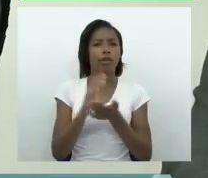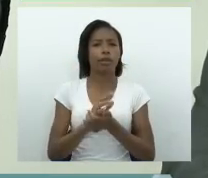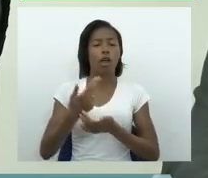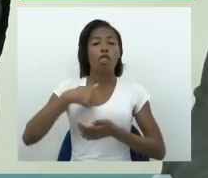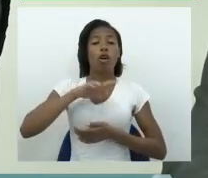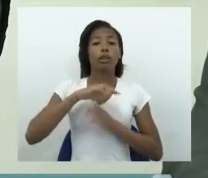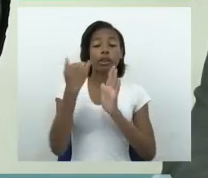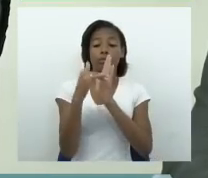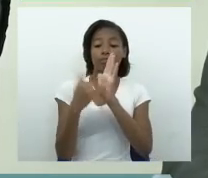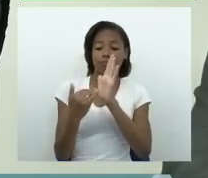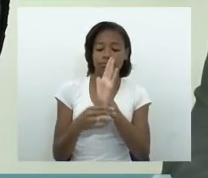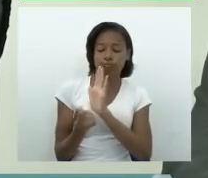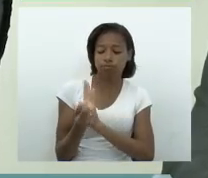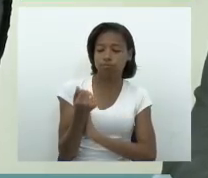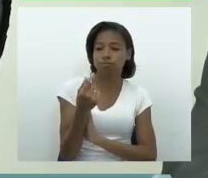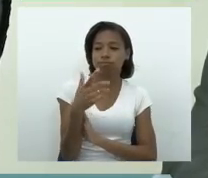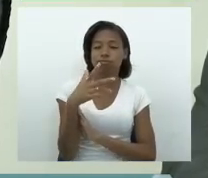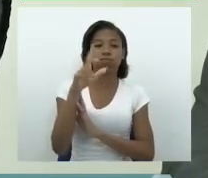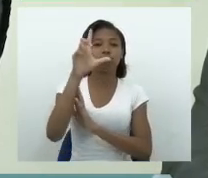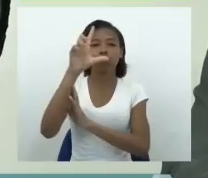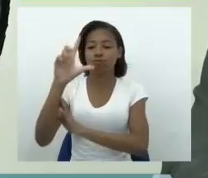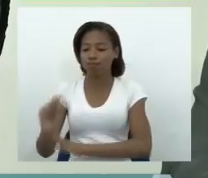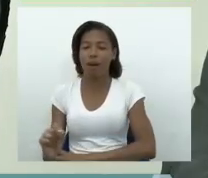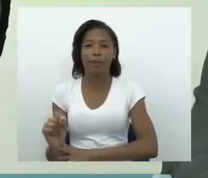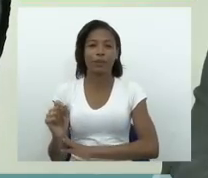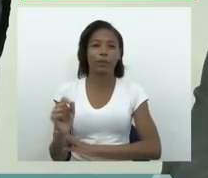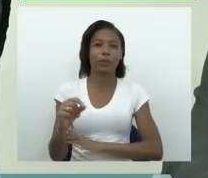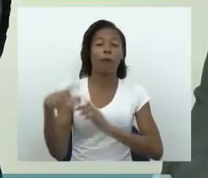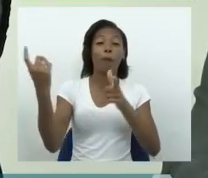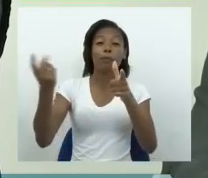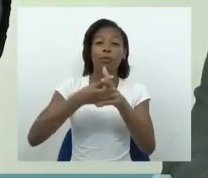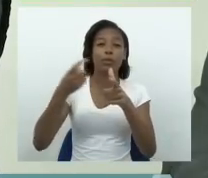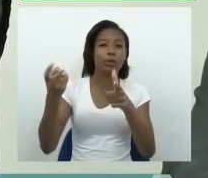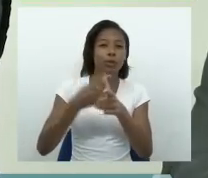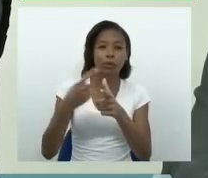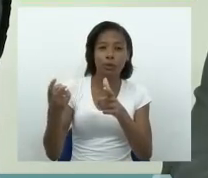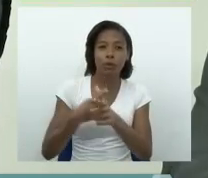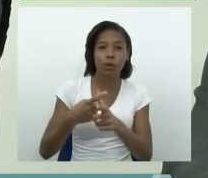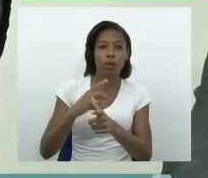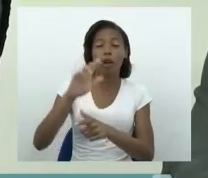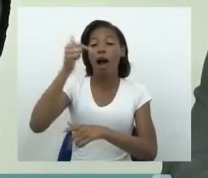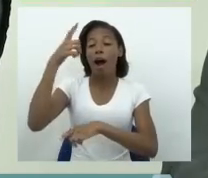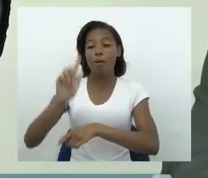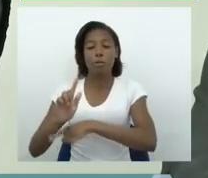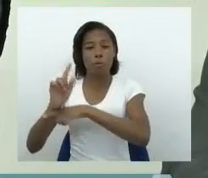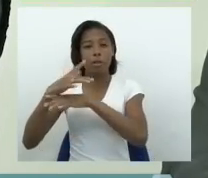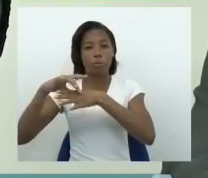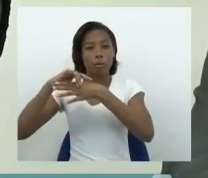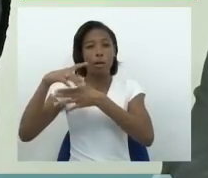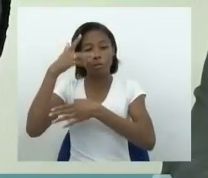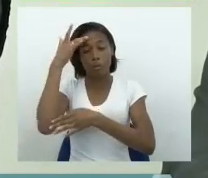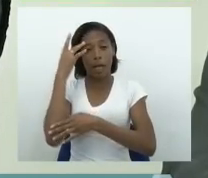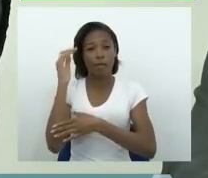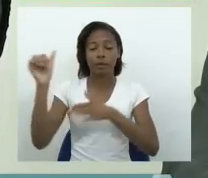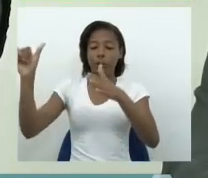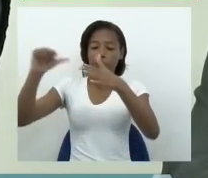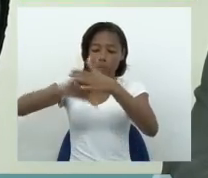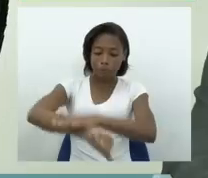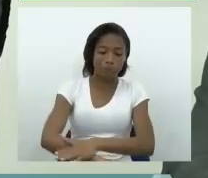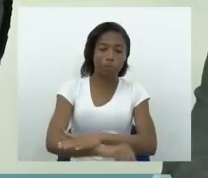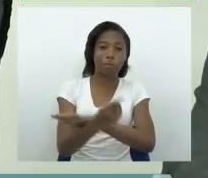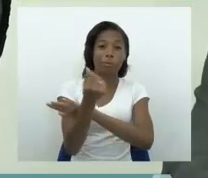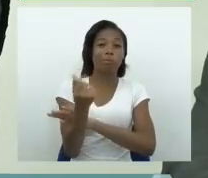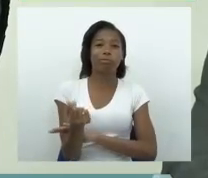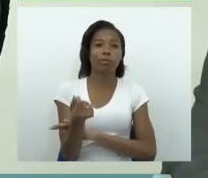um orçamento extremamente no vermelho. Deixaram a cidade, a última gestão, essa gestão, deixou a cidade